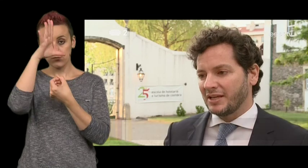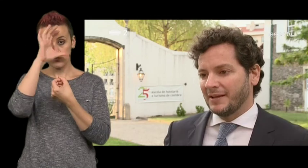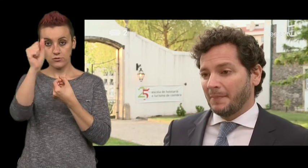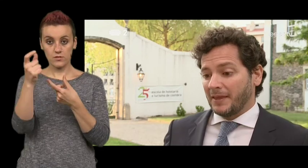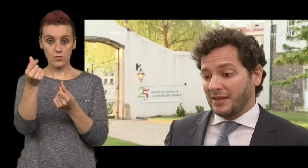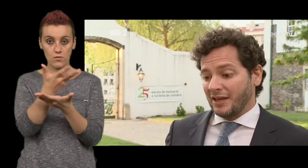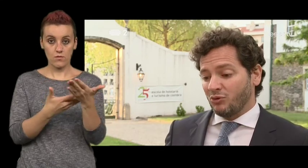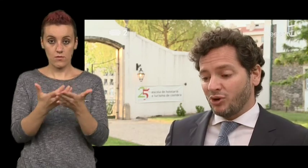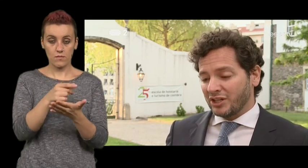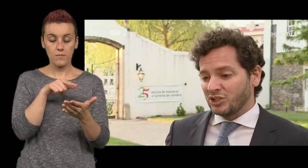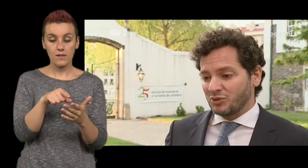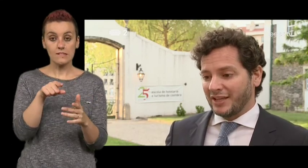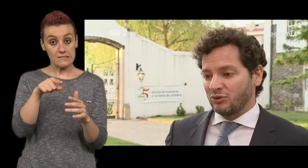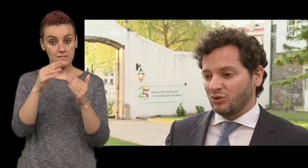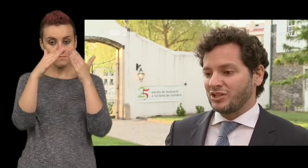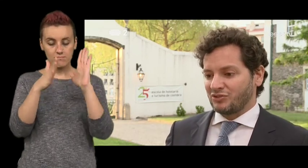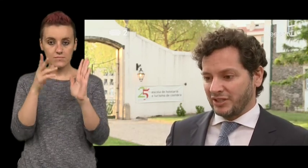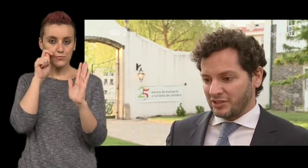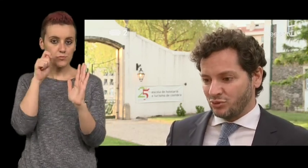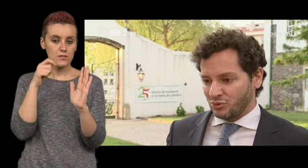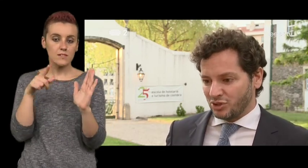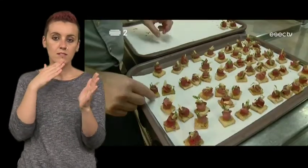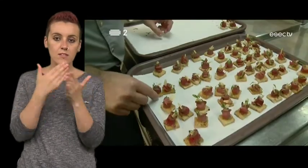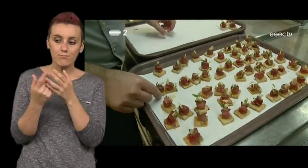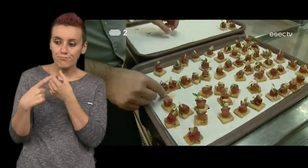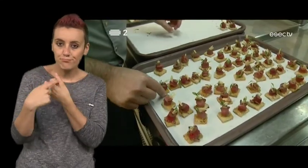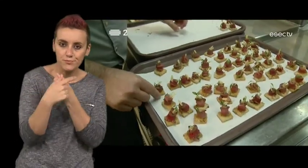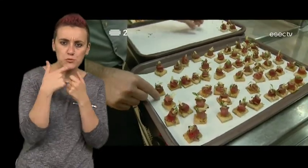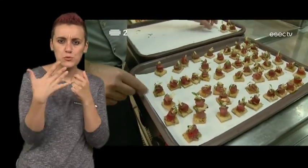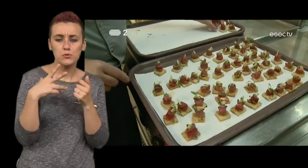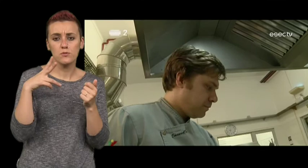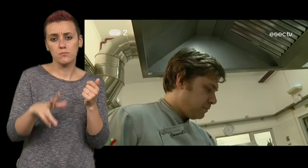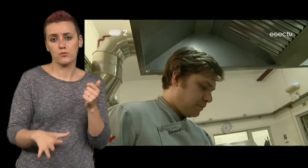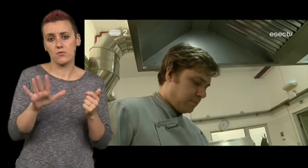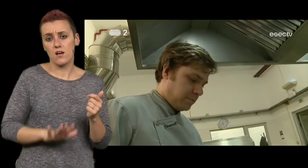Economia e é o organismo que tem todas as valências do turismo dentro do país.